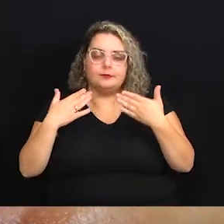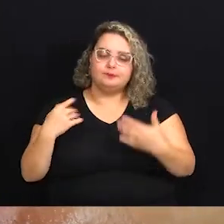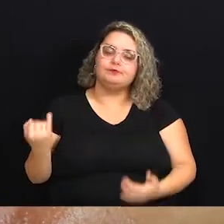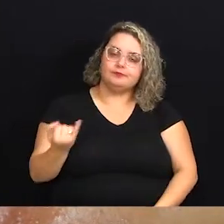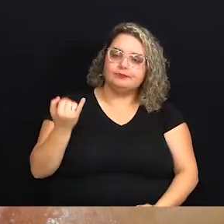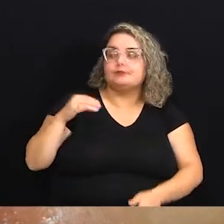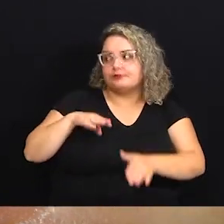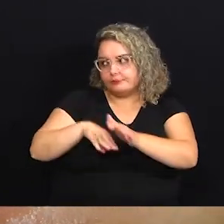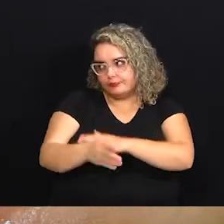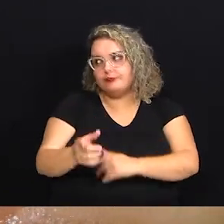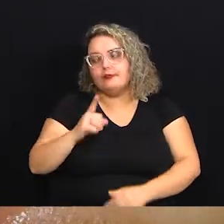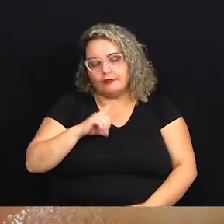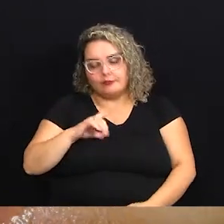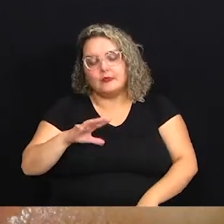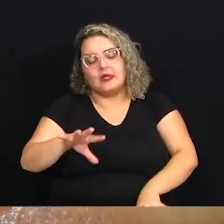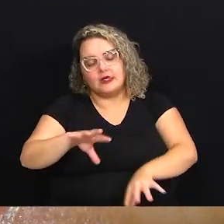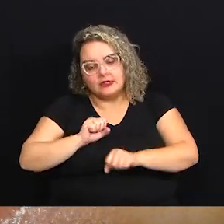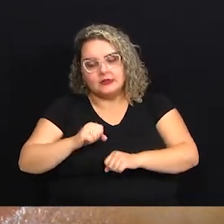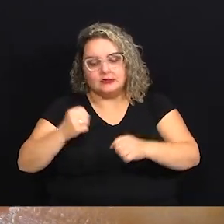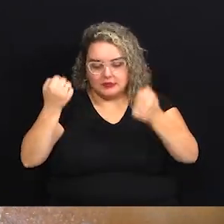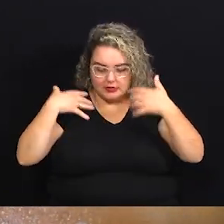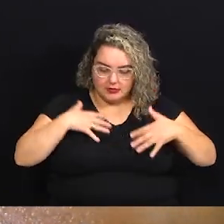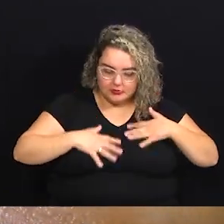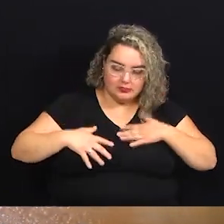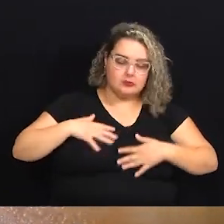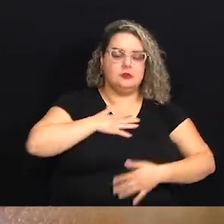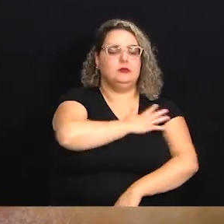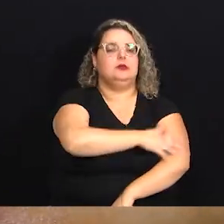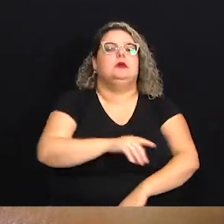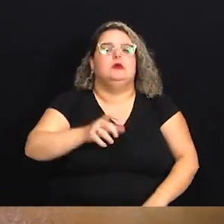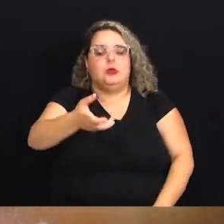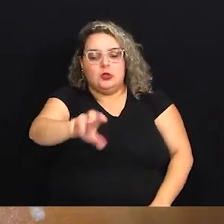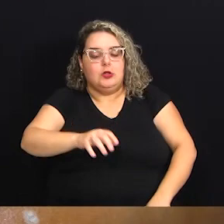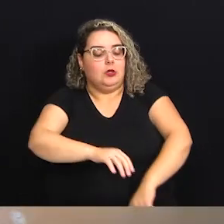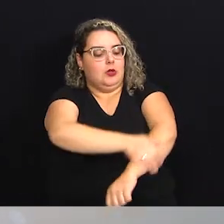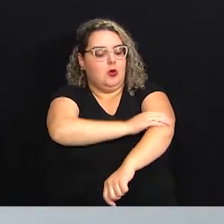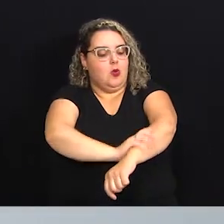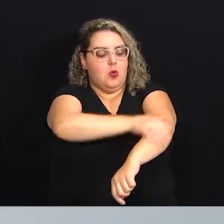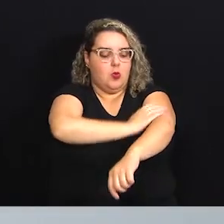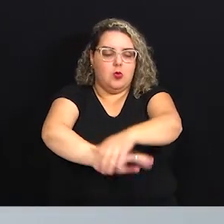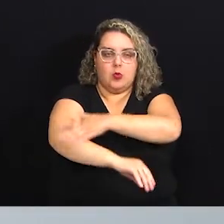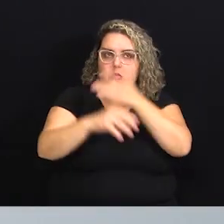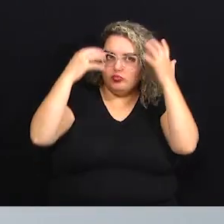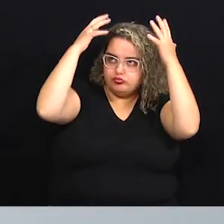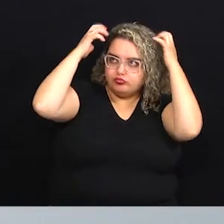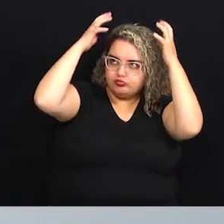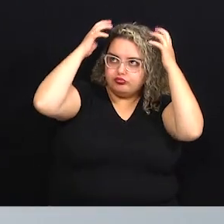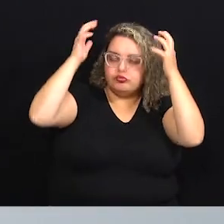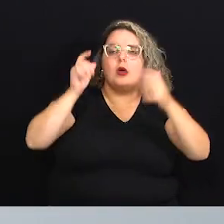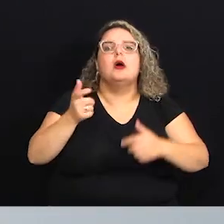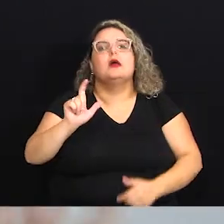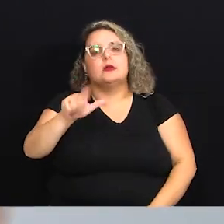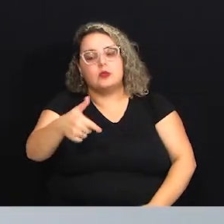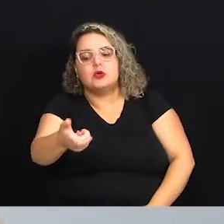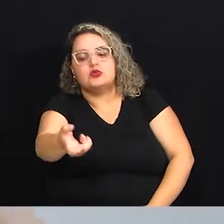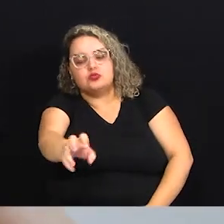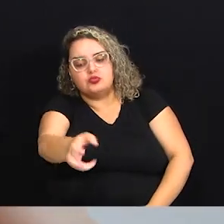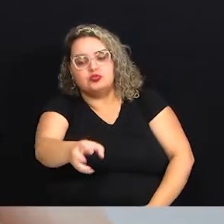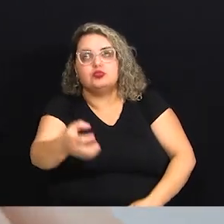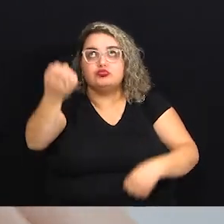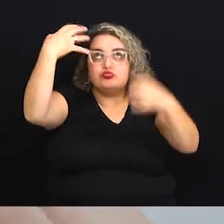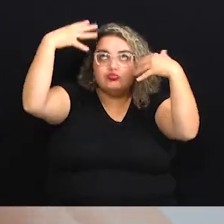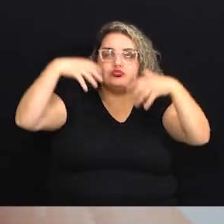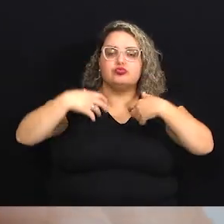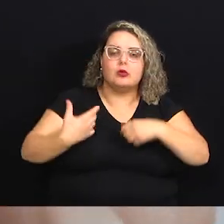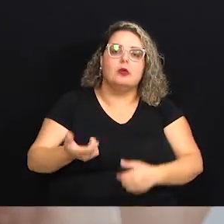é importante, sim. É um hábito que a gente tem que adotar. Molhar, desligar, se ensaboar, passar o shampoo, que seja, e depois ligar